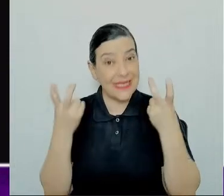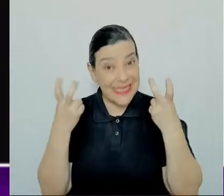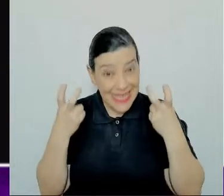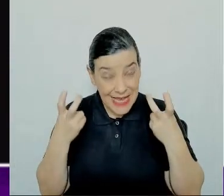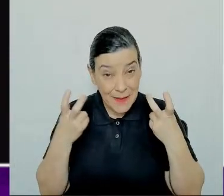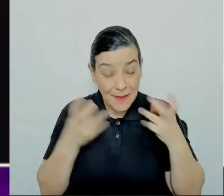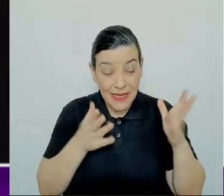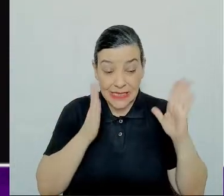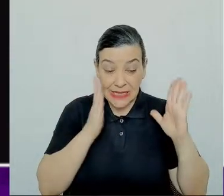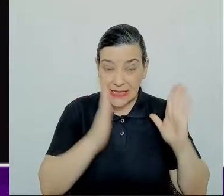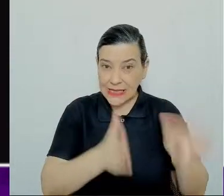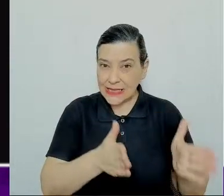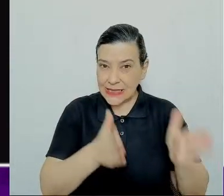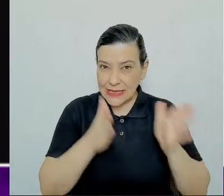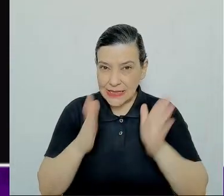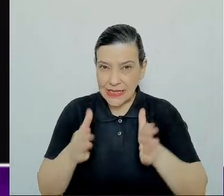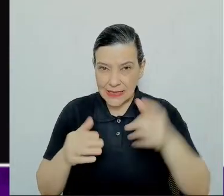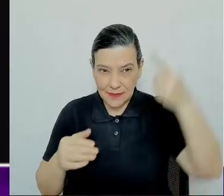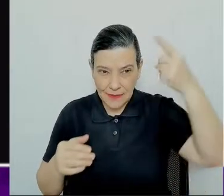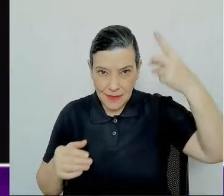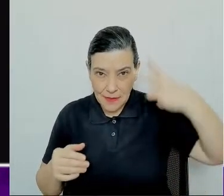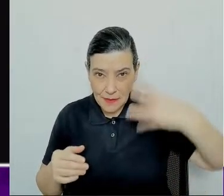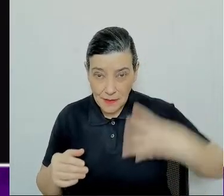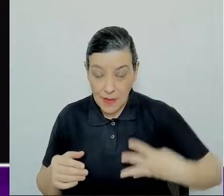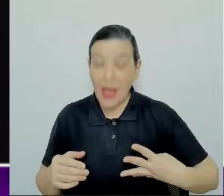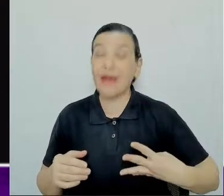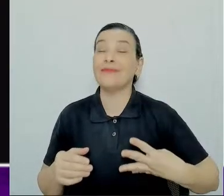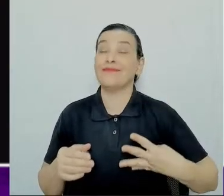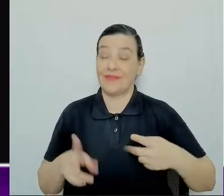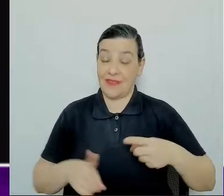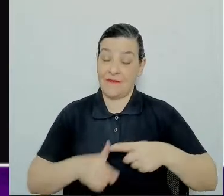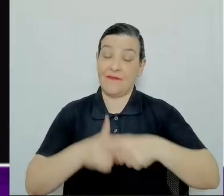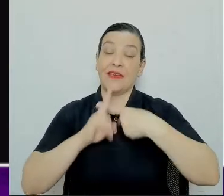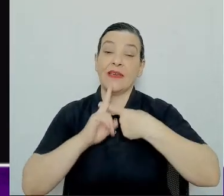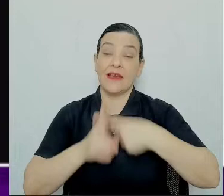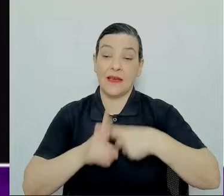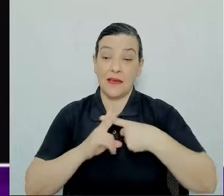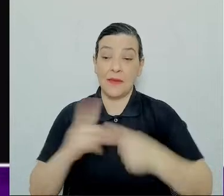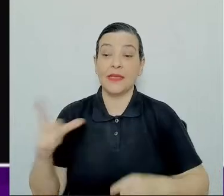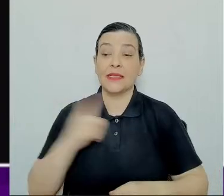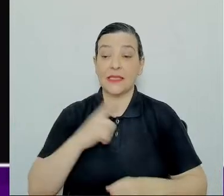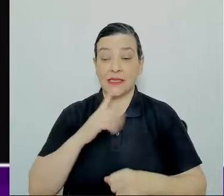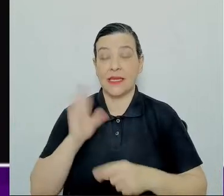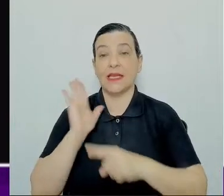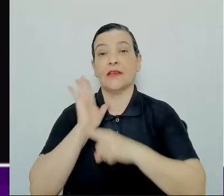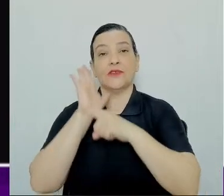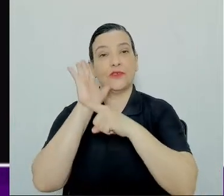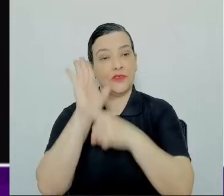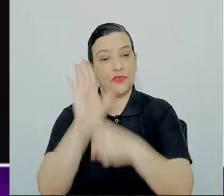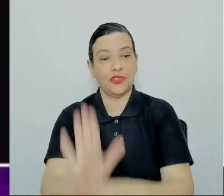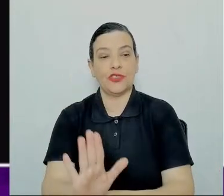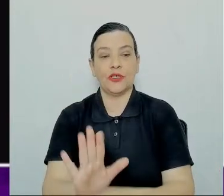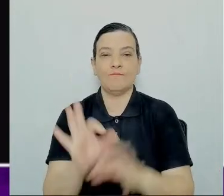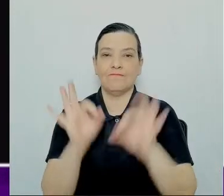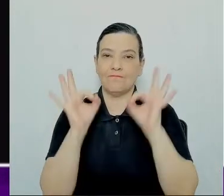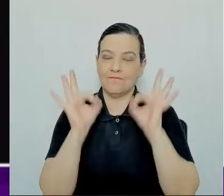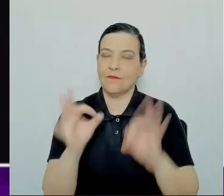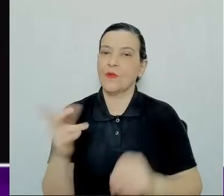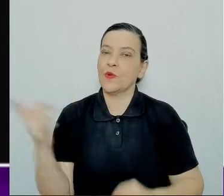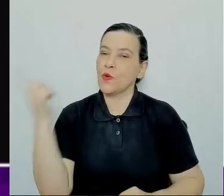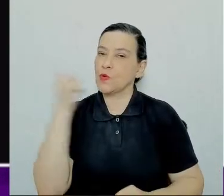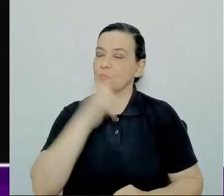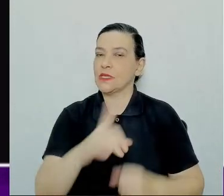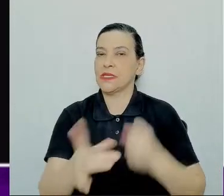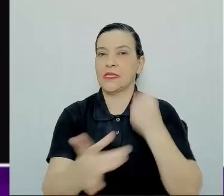um destes itens, nós temos ferramentas que podem nos auxiliar a garantir um maior nível de